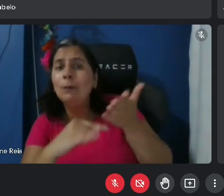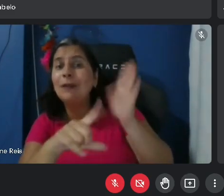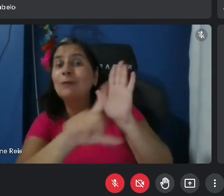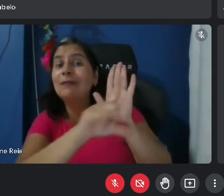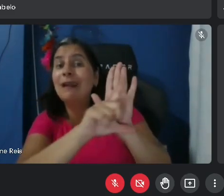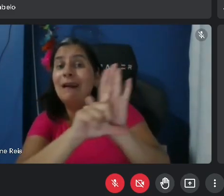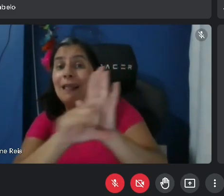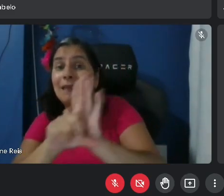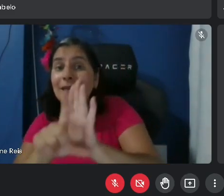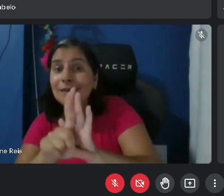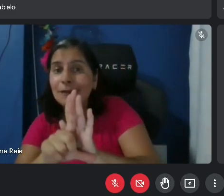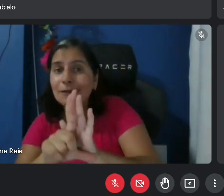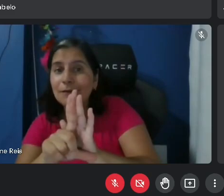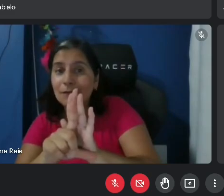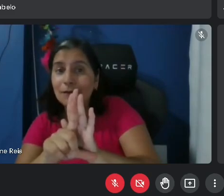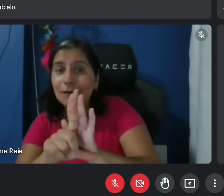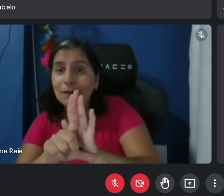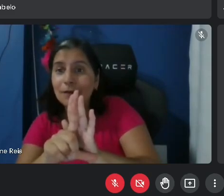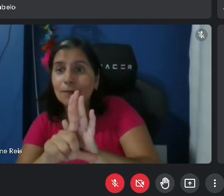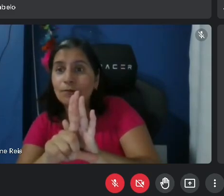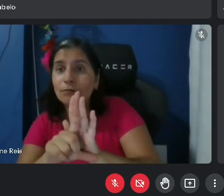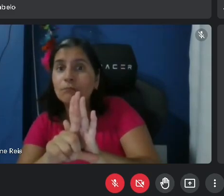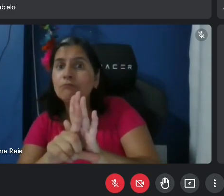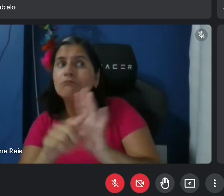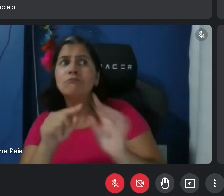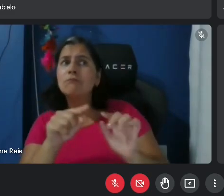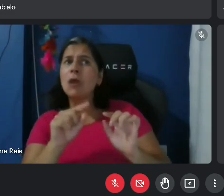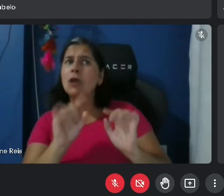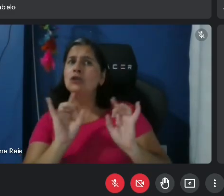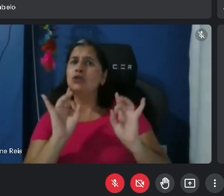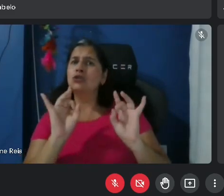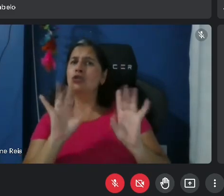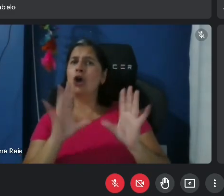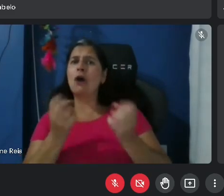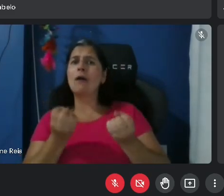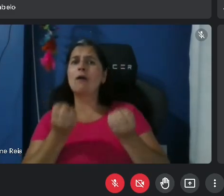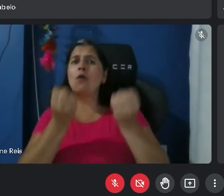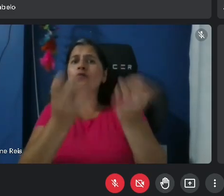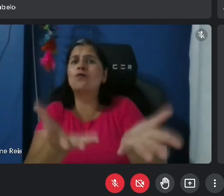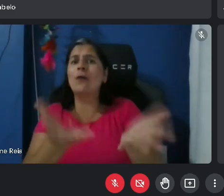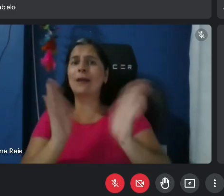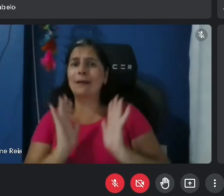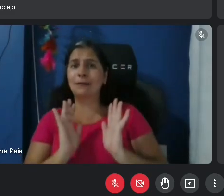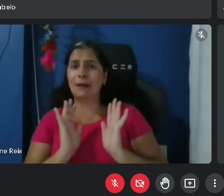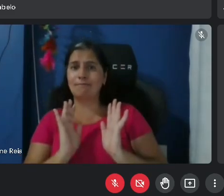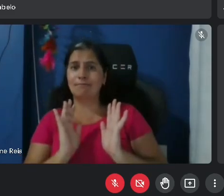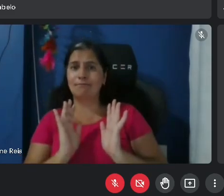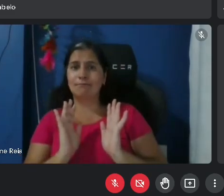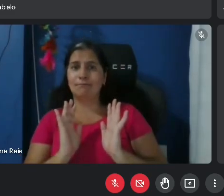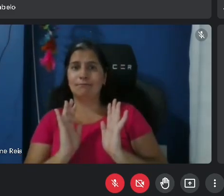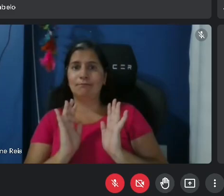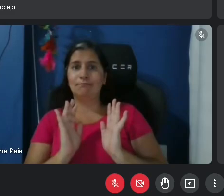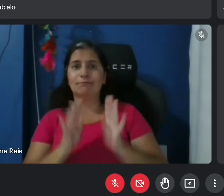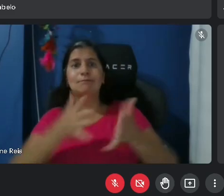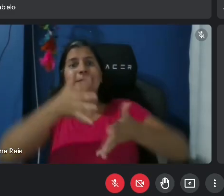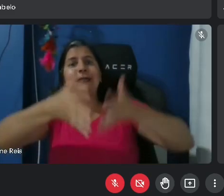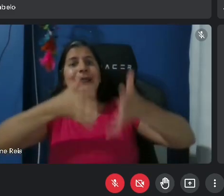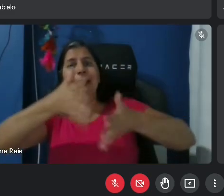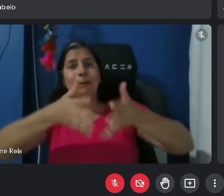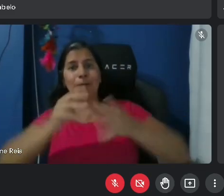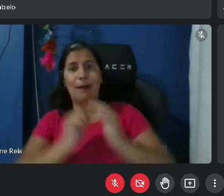pontos mencionados em documentos vinculados à lei, eles são